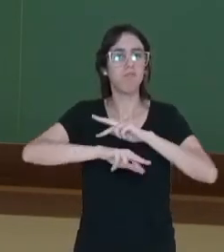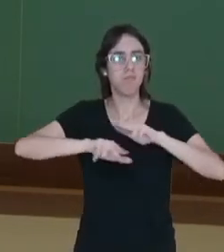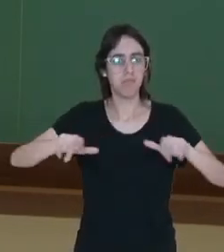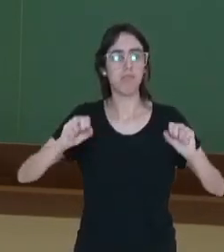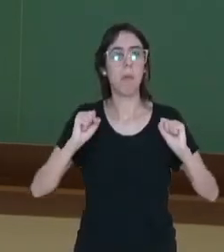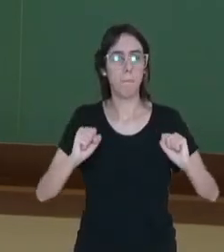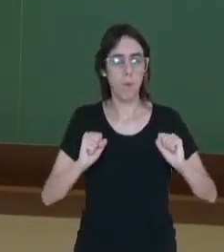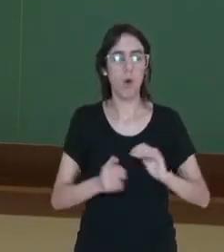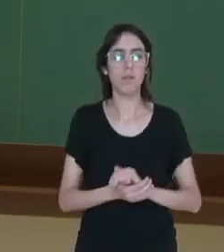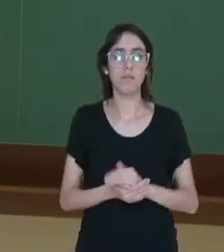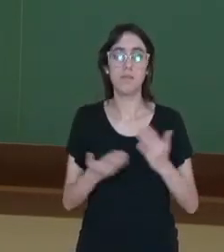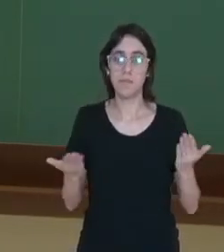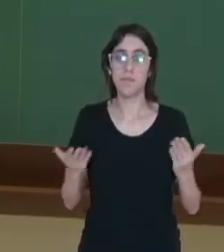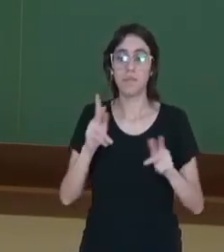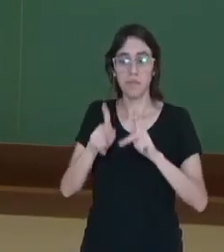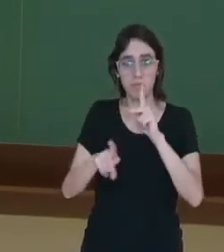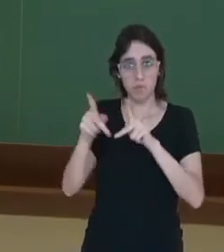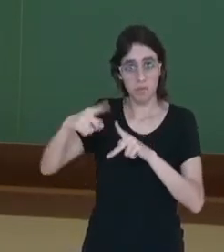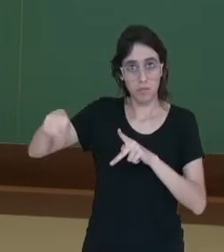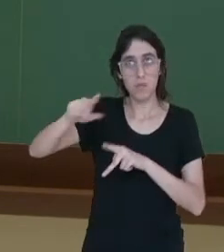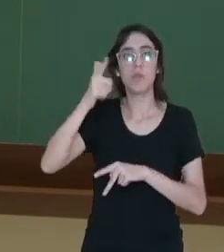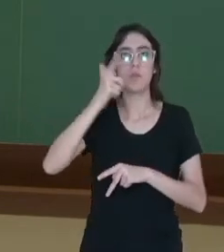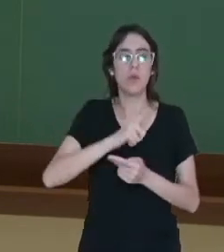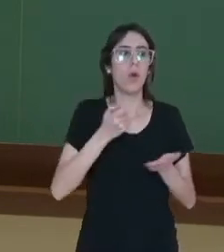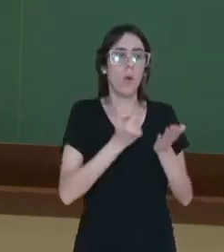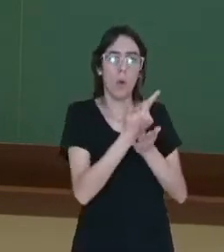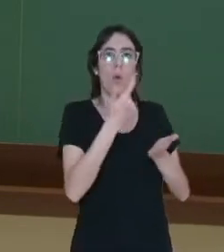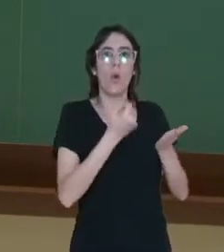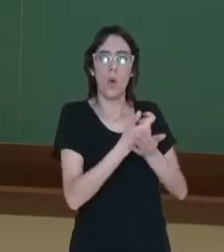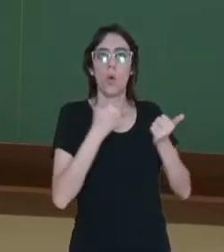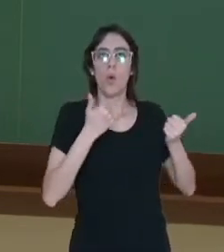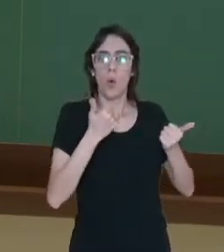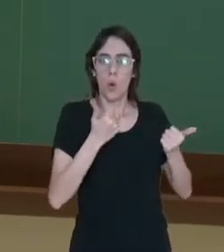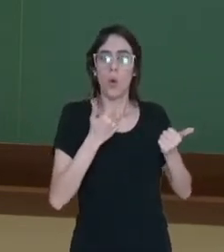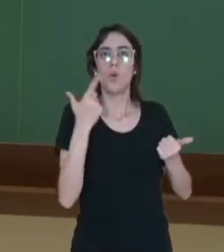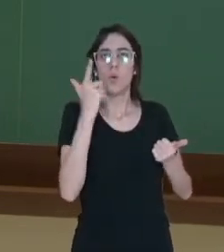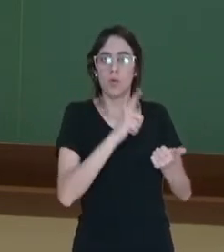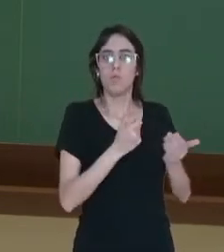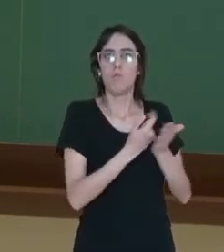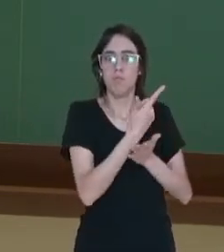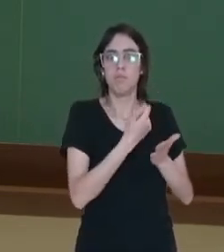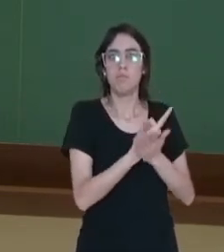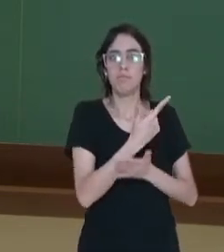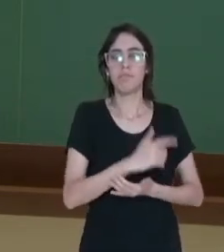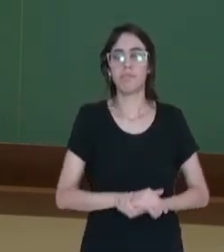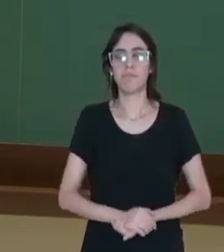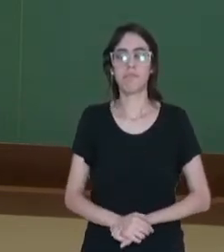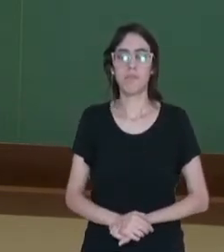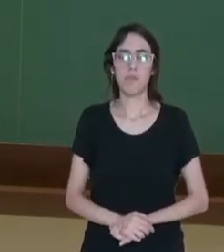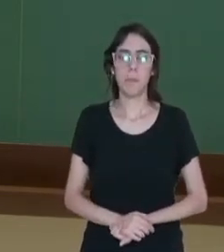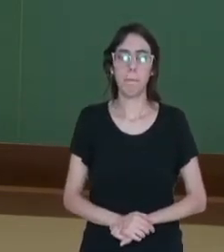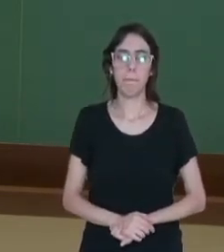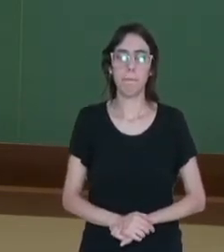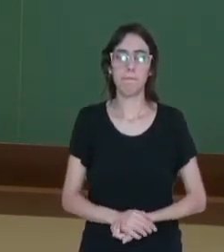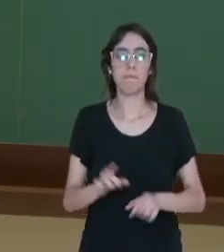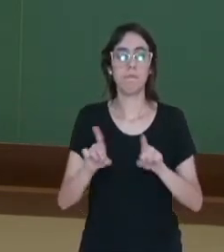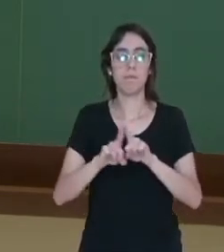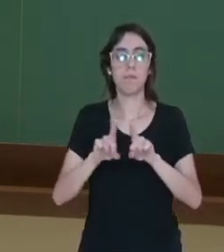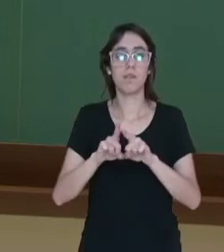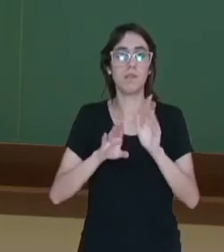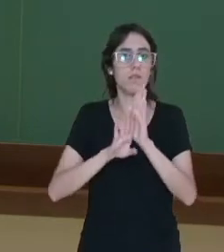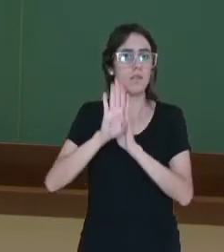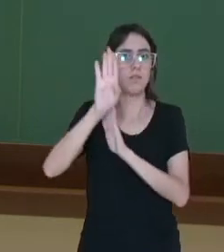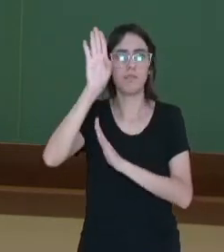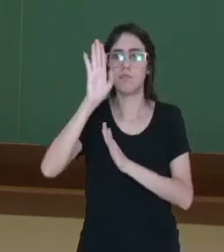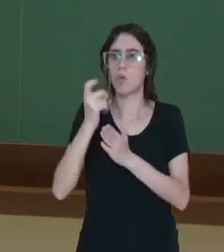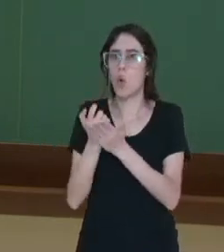a população permaneceu comprando, teve pouco o seu poder de compra diminuído no período. Houve um aumento do consumo e houve um